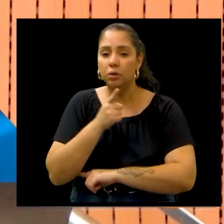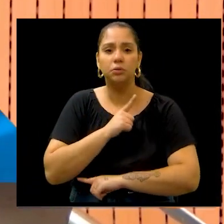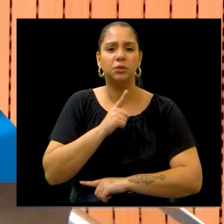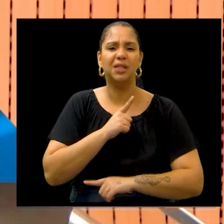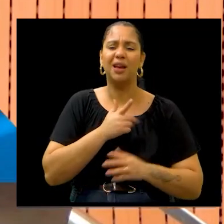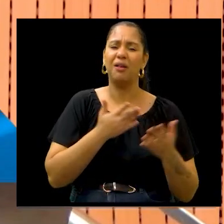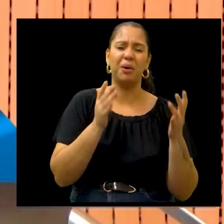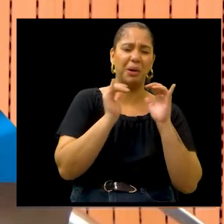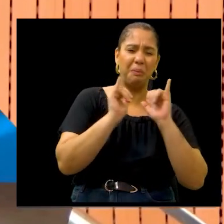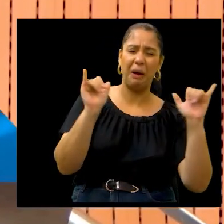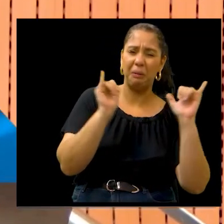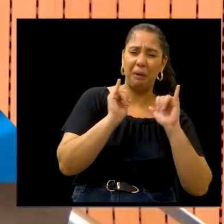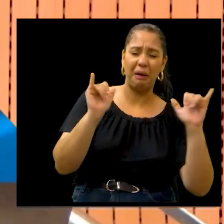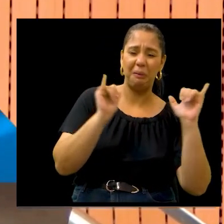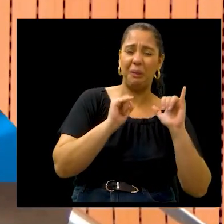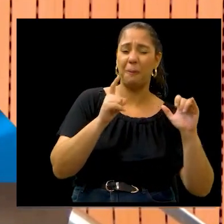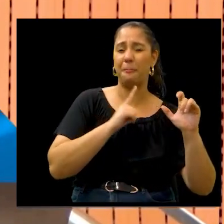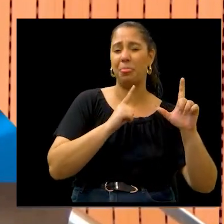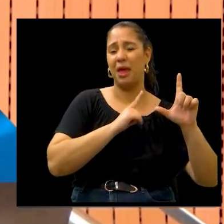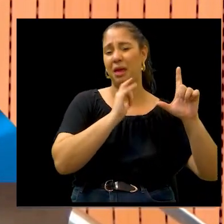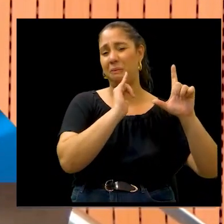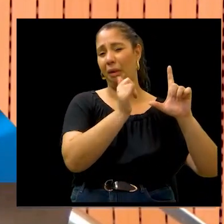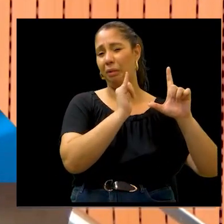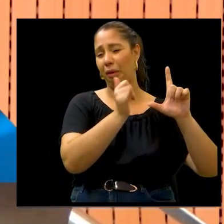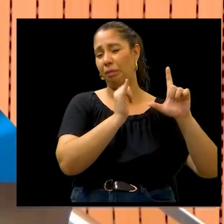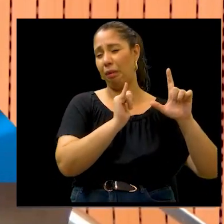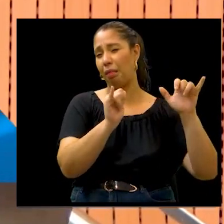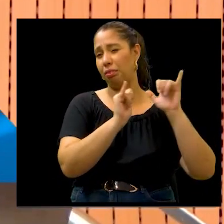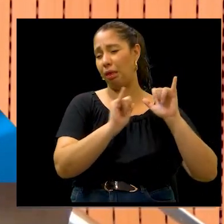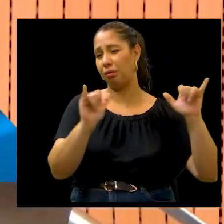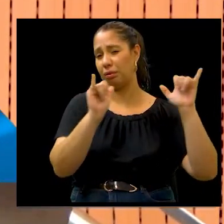manchete, tem sido objeto